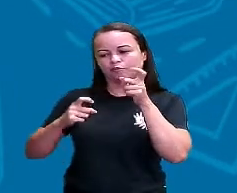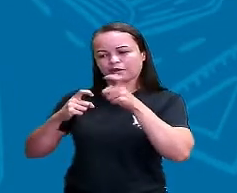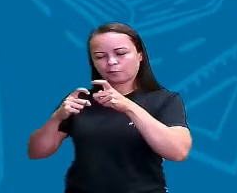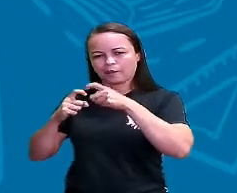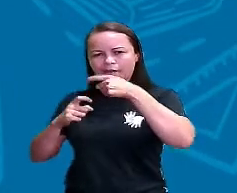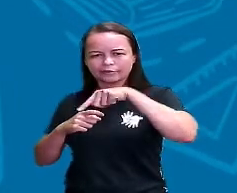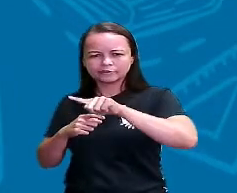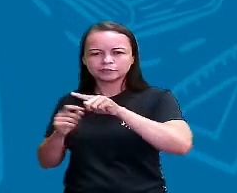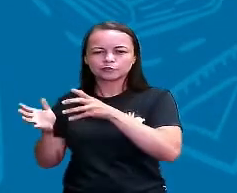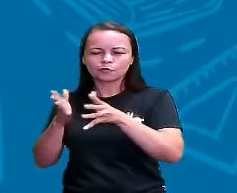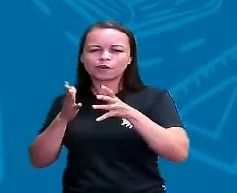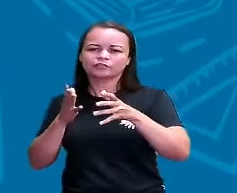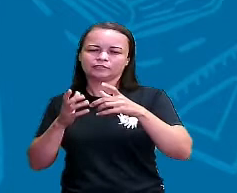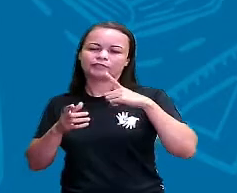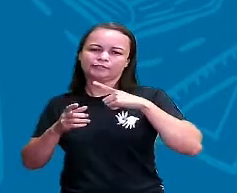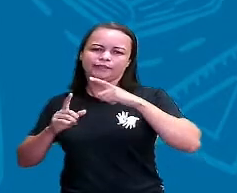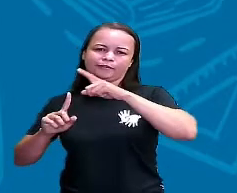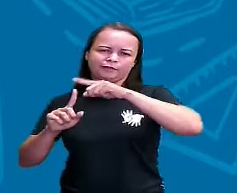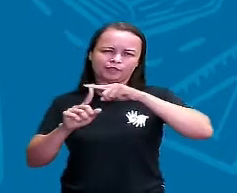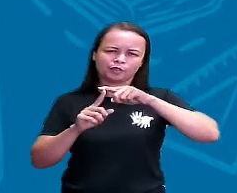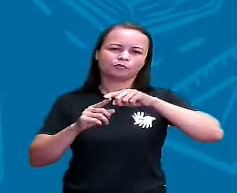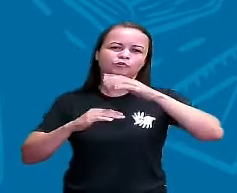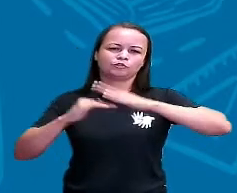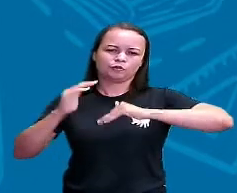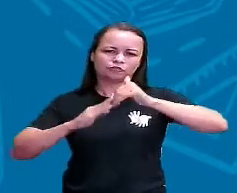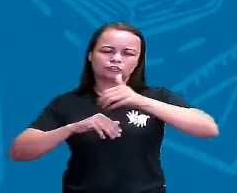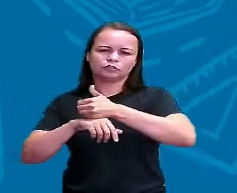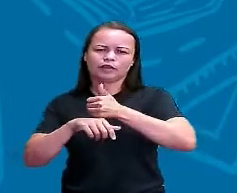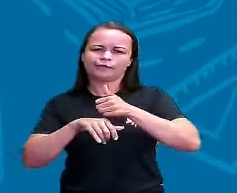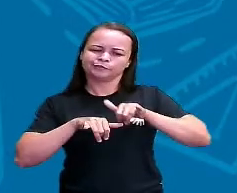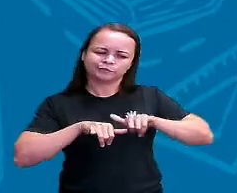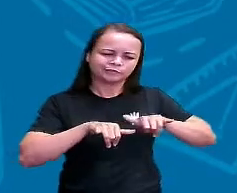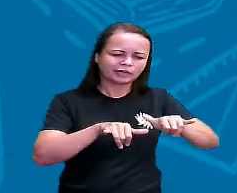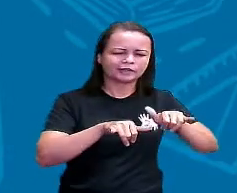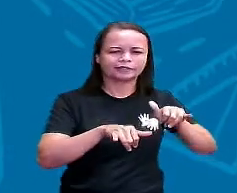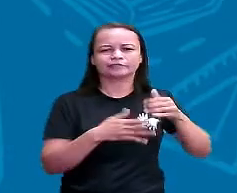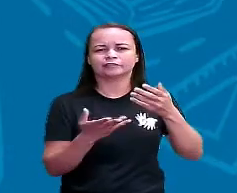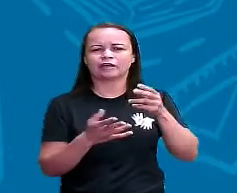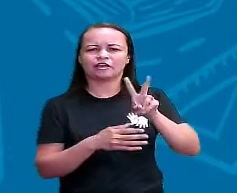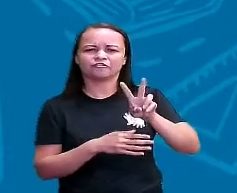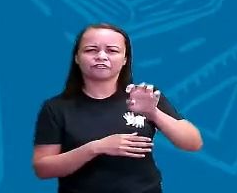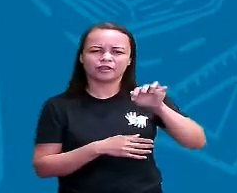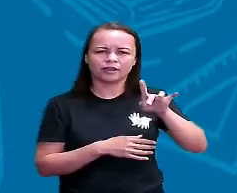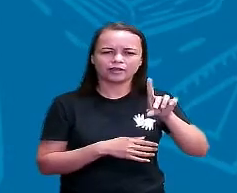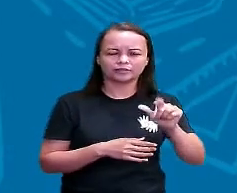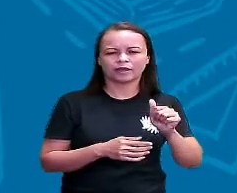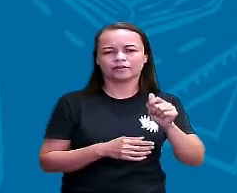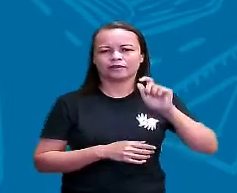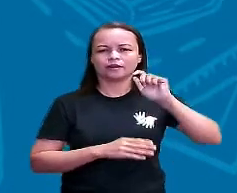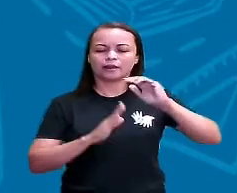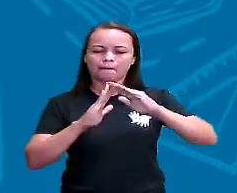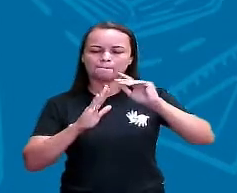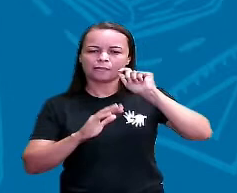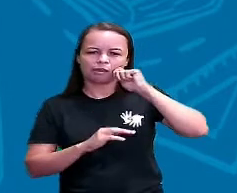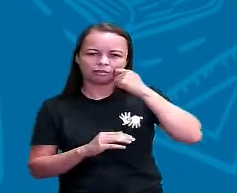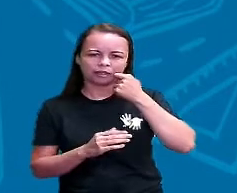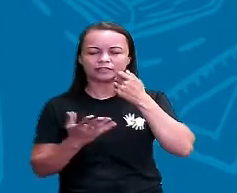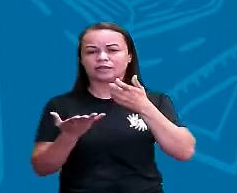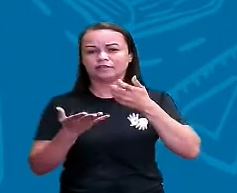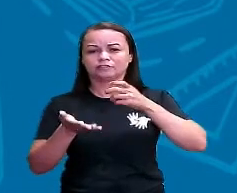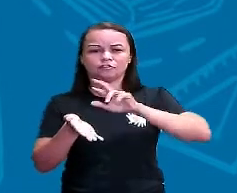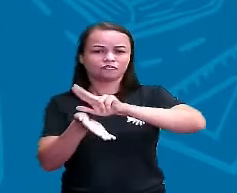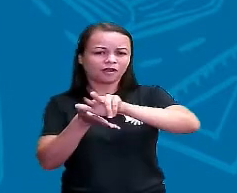também outros tipos de profissionais. Se a gente vai no supermercado, na venda, na padaria, então são várias profissões que